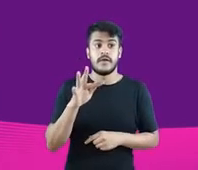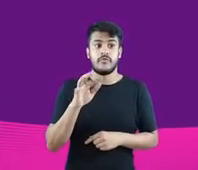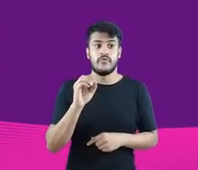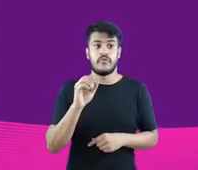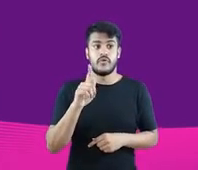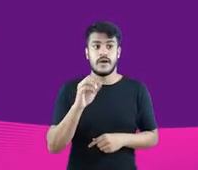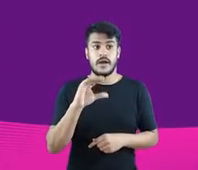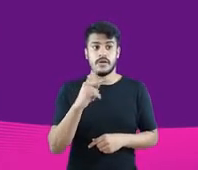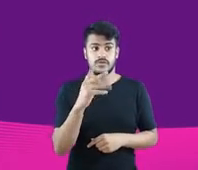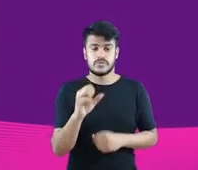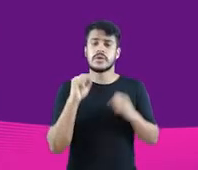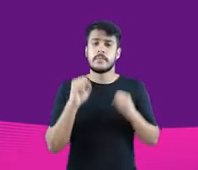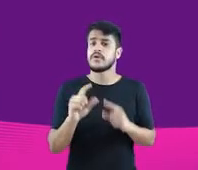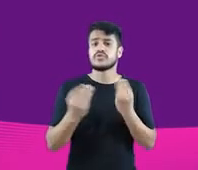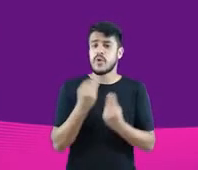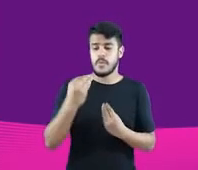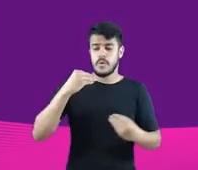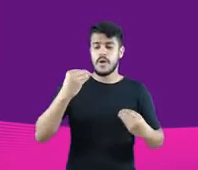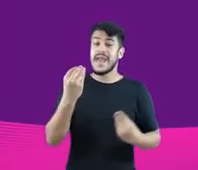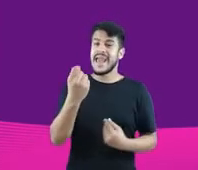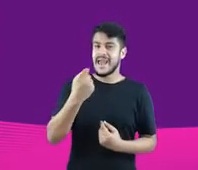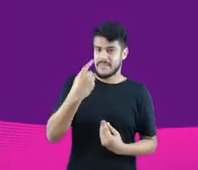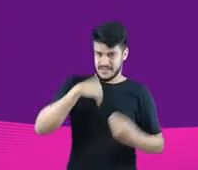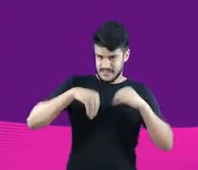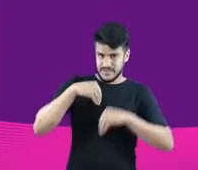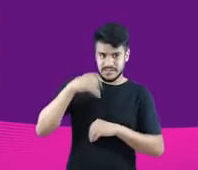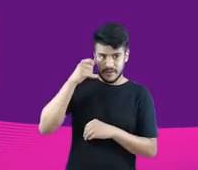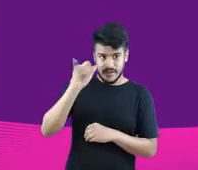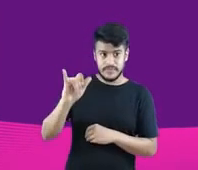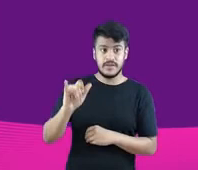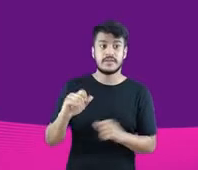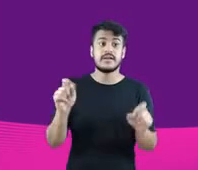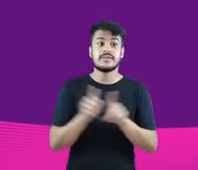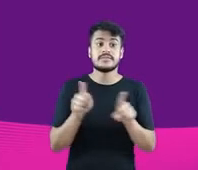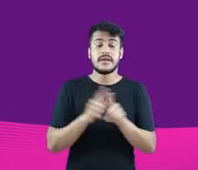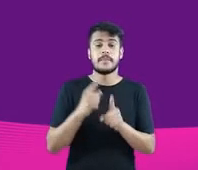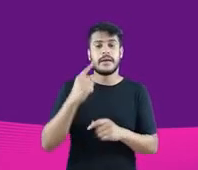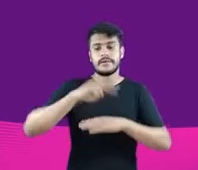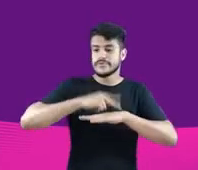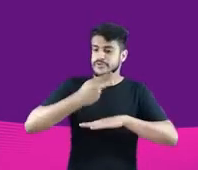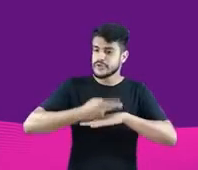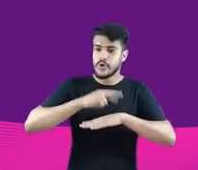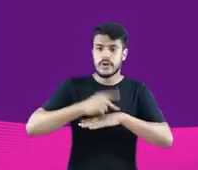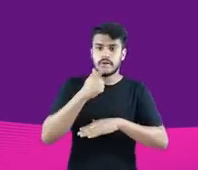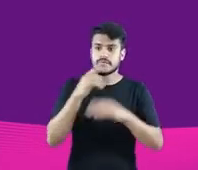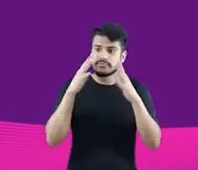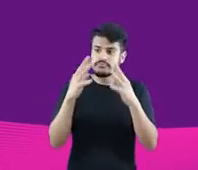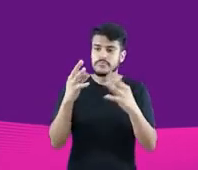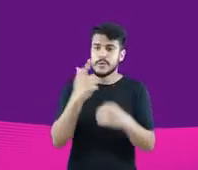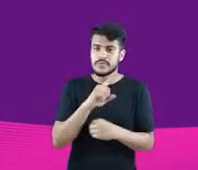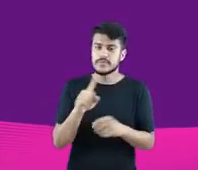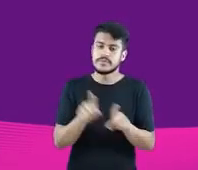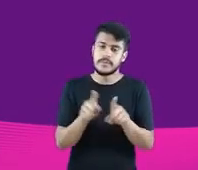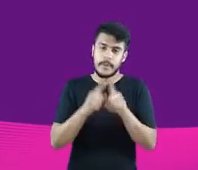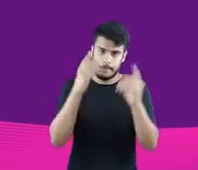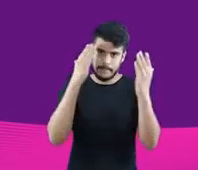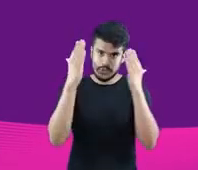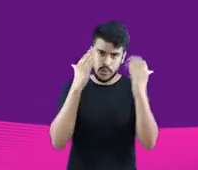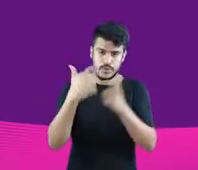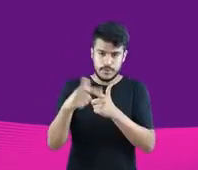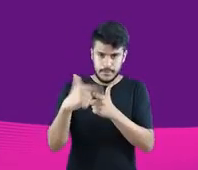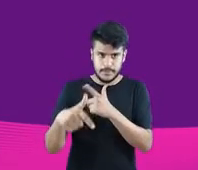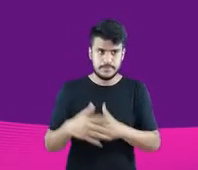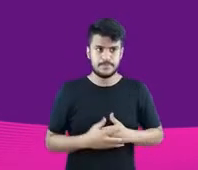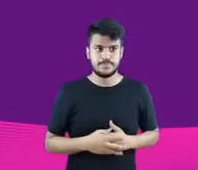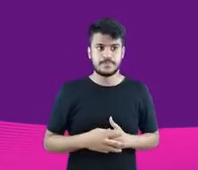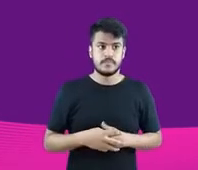exercício físico, a insônia, déficits cognitivos e distúrbios psicológicos, tá? Em relação à fertilidade e